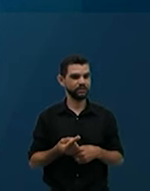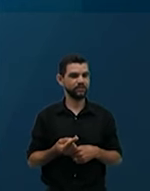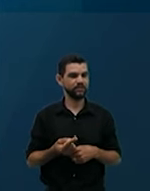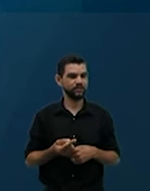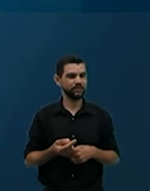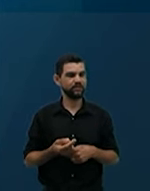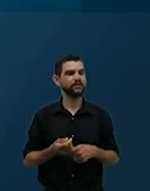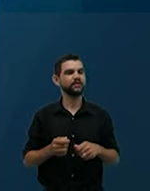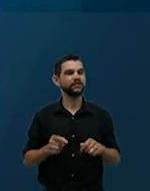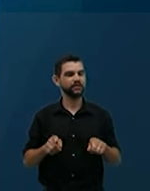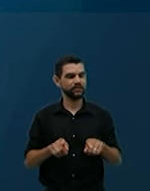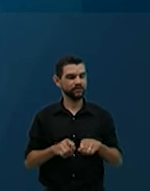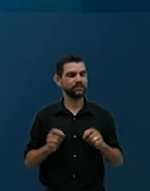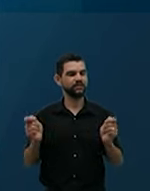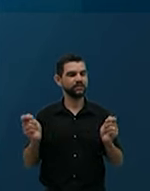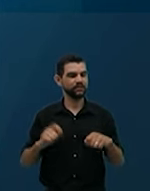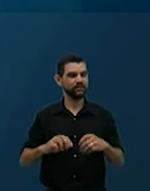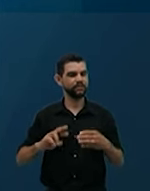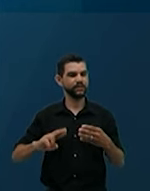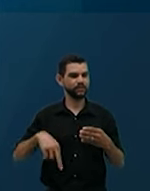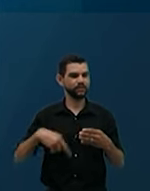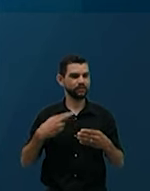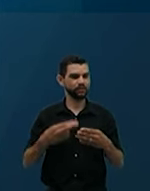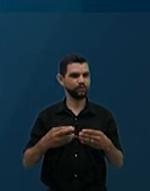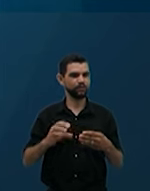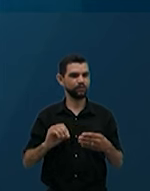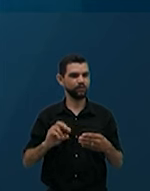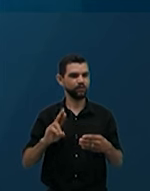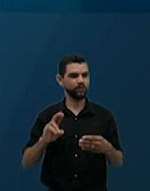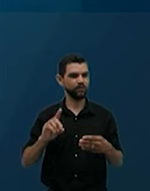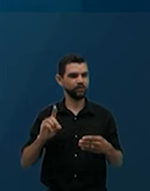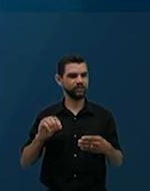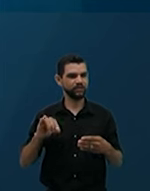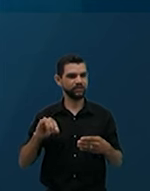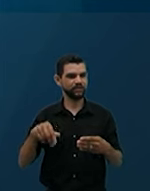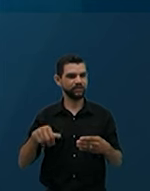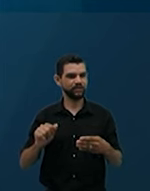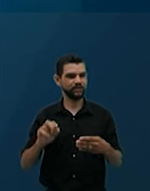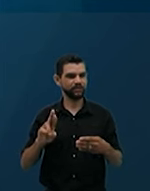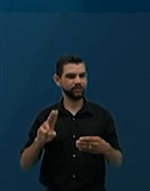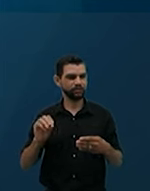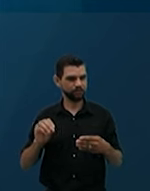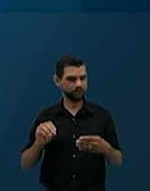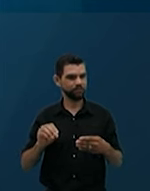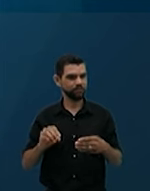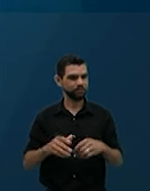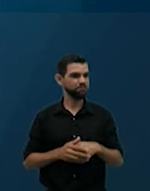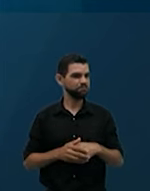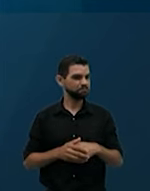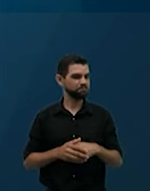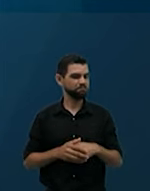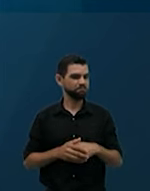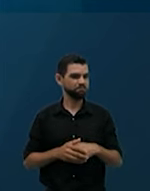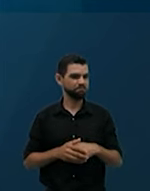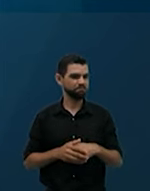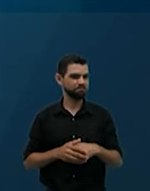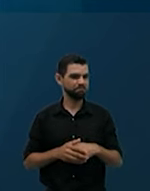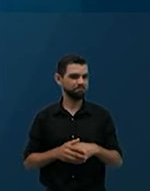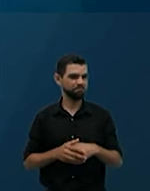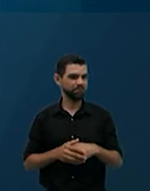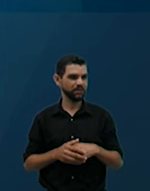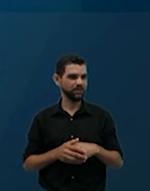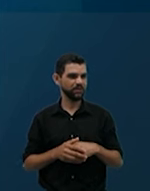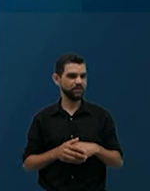ordinário quando se tratar de mandado de segurança. É isso que nós fizemos isso hoje. Sim, mas nós estamos interpretando a Constituição e o Código de Processo. A nossa dissensão aqui